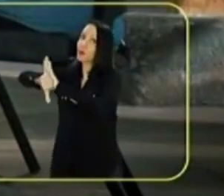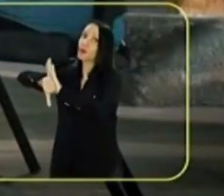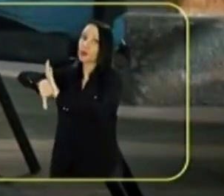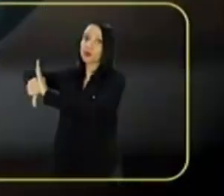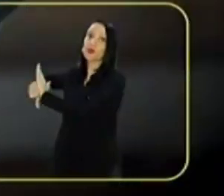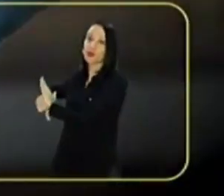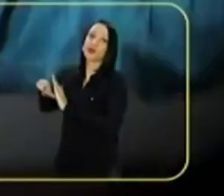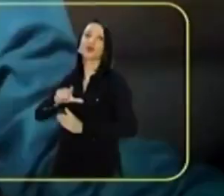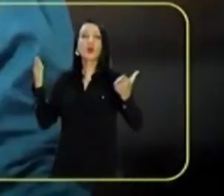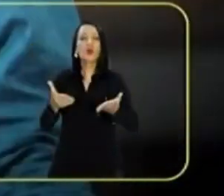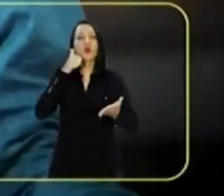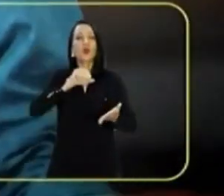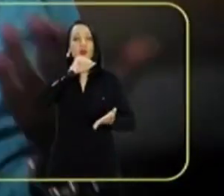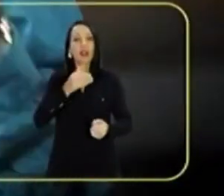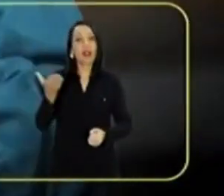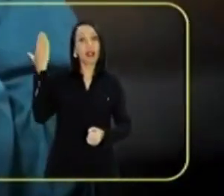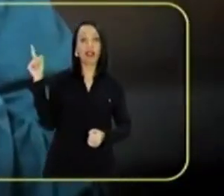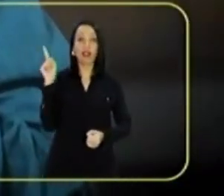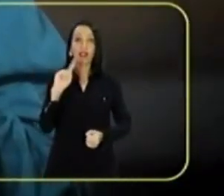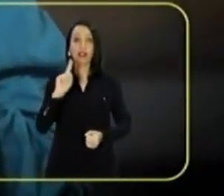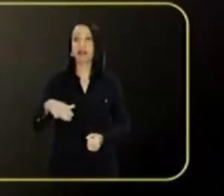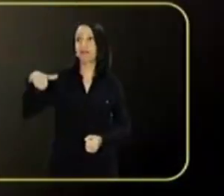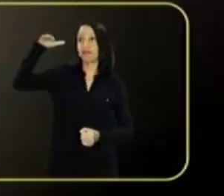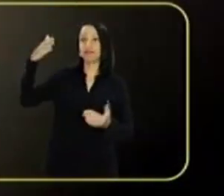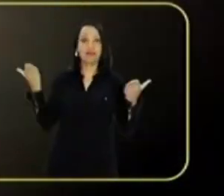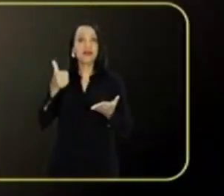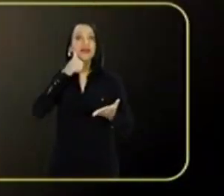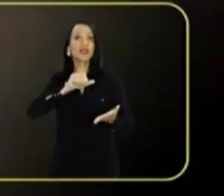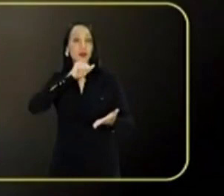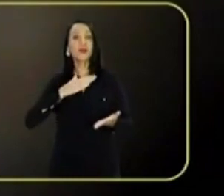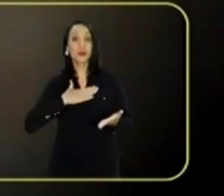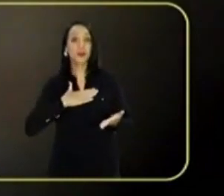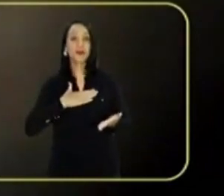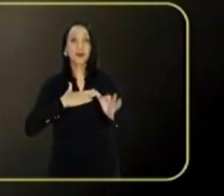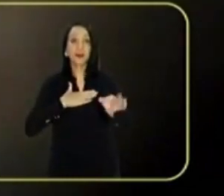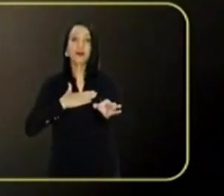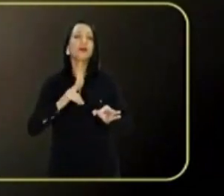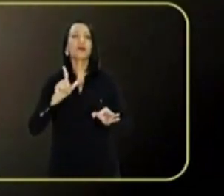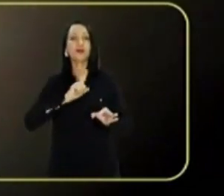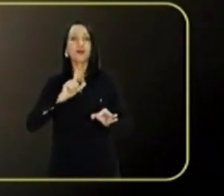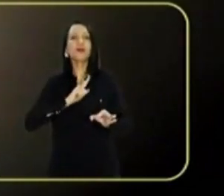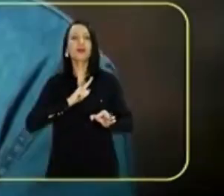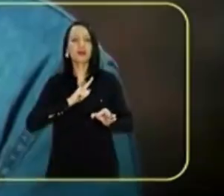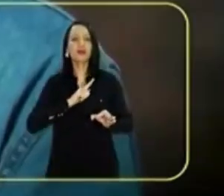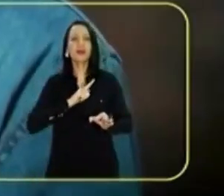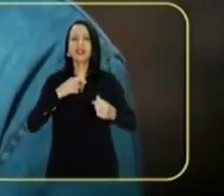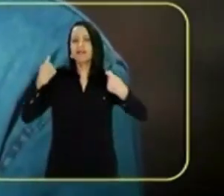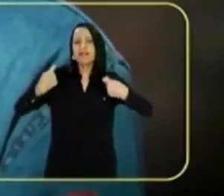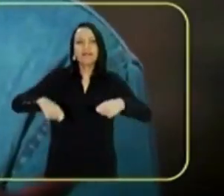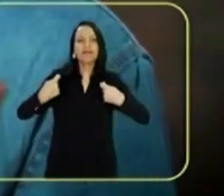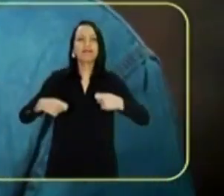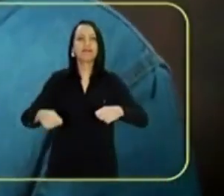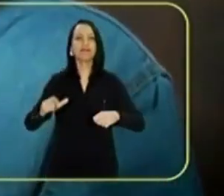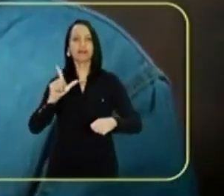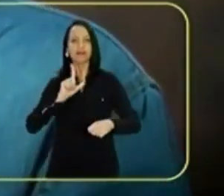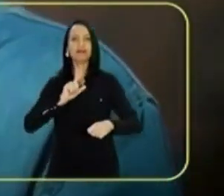mãe. Antes eu era uma adolescente. Hoje eu sou mãe. Eu tenho uma certa necessidade